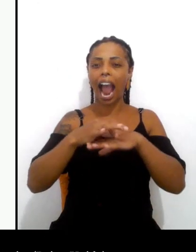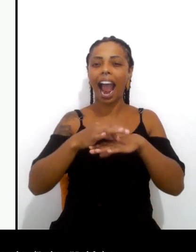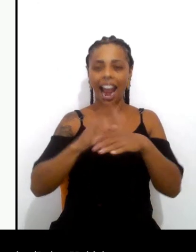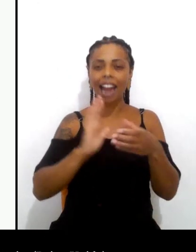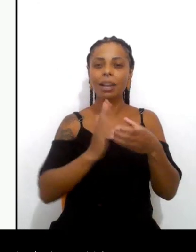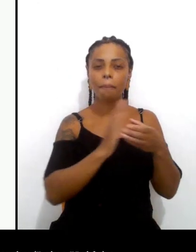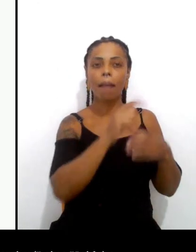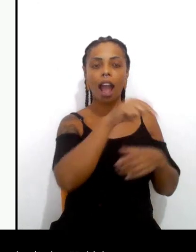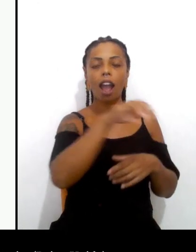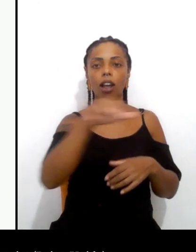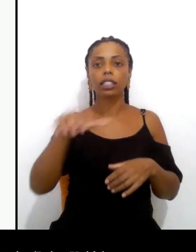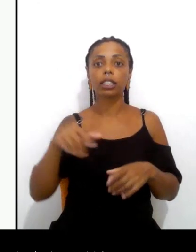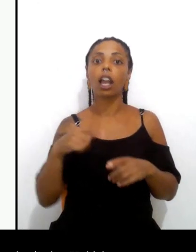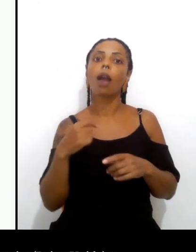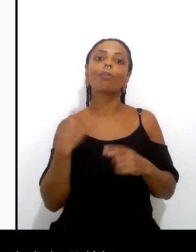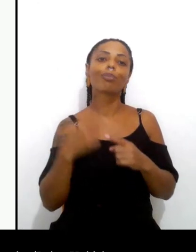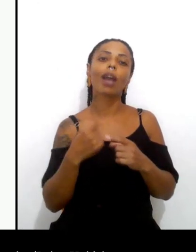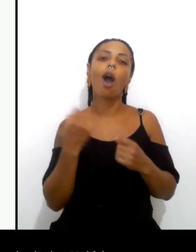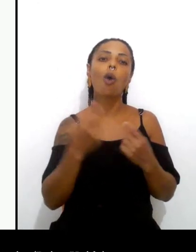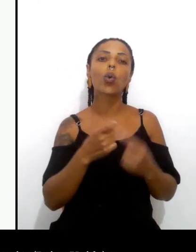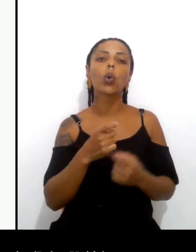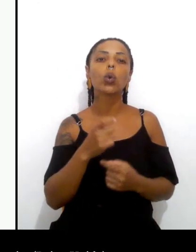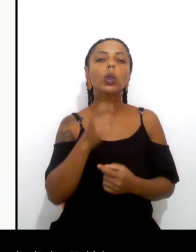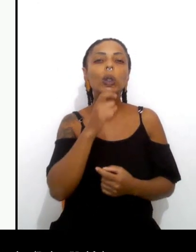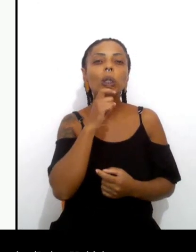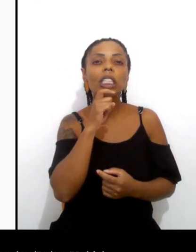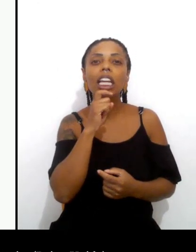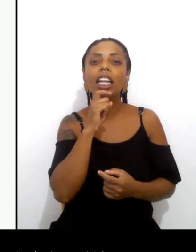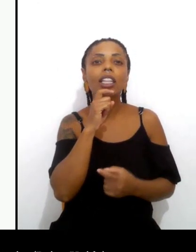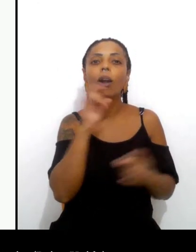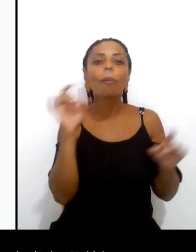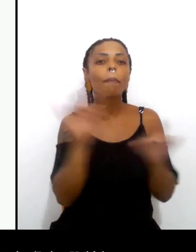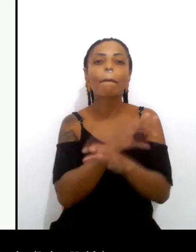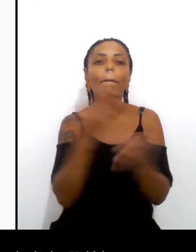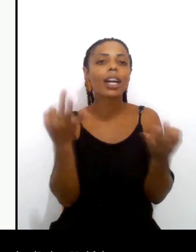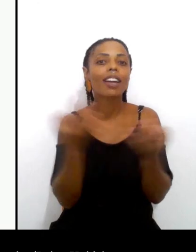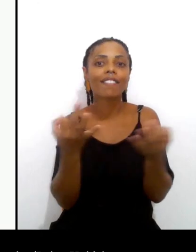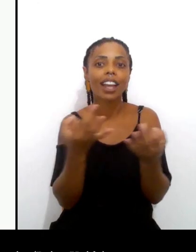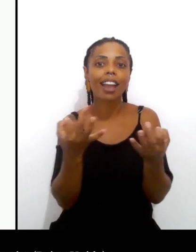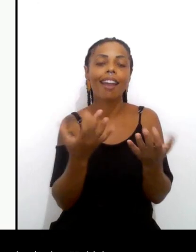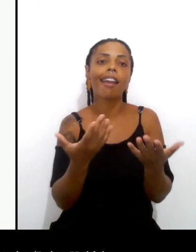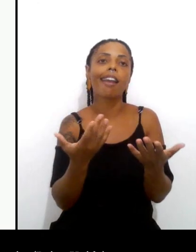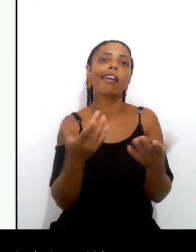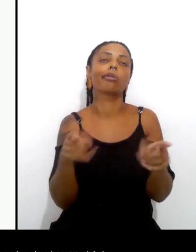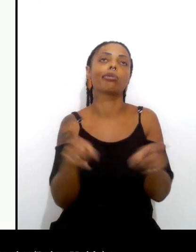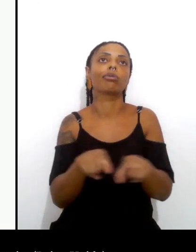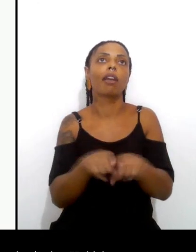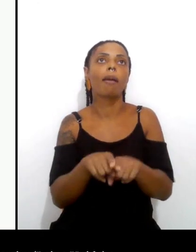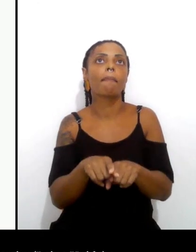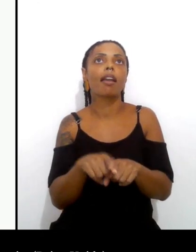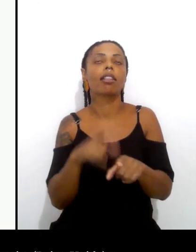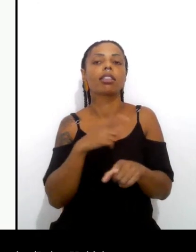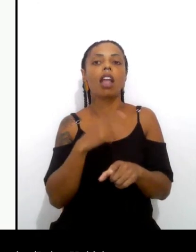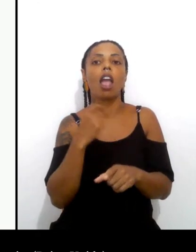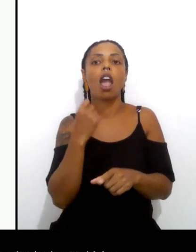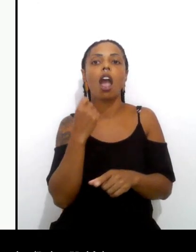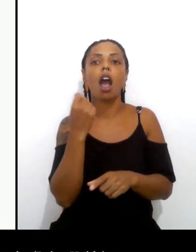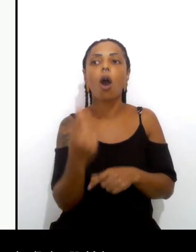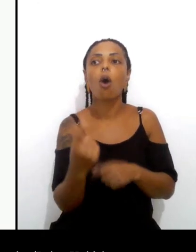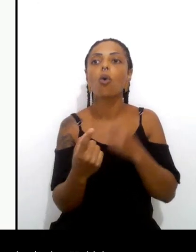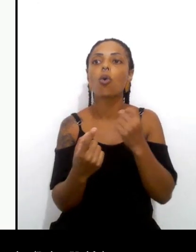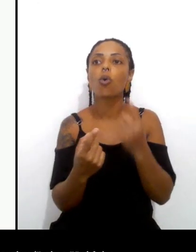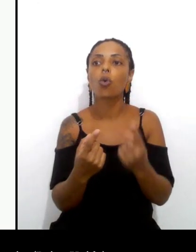Às vezes a refrigeração não é perfeita a momentos em que a